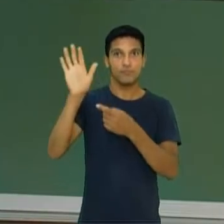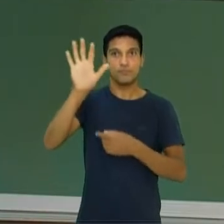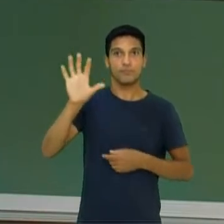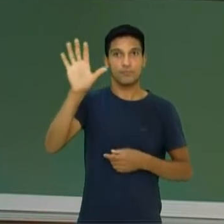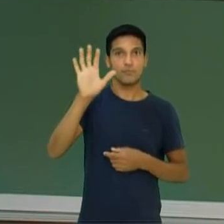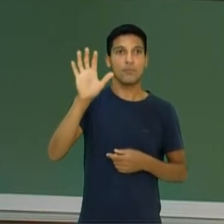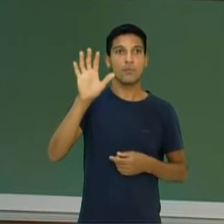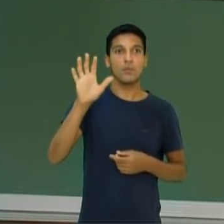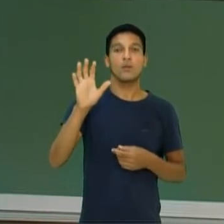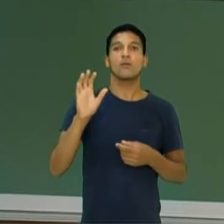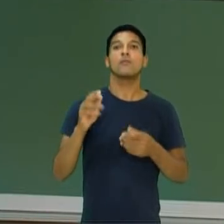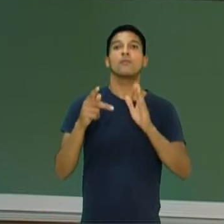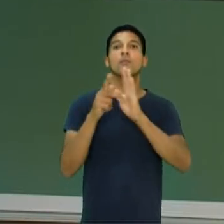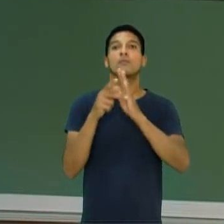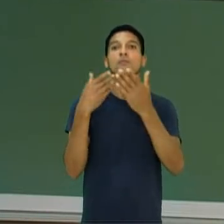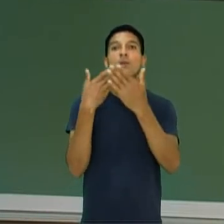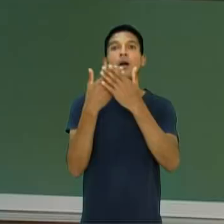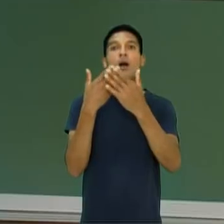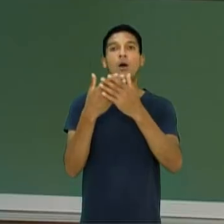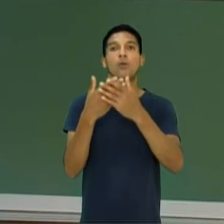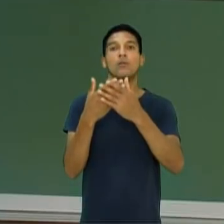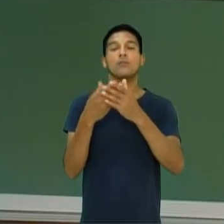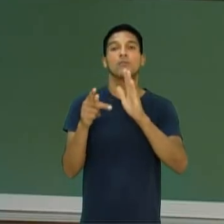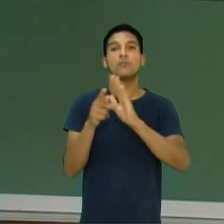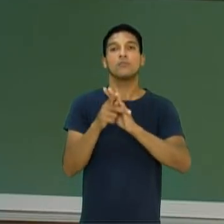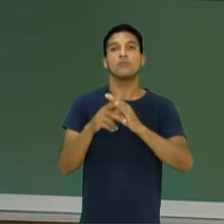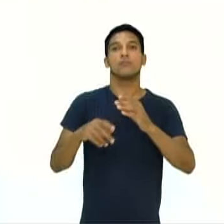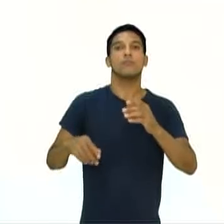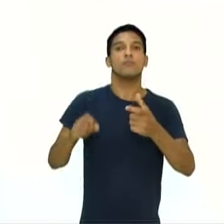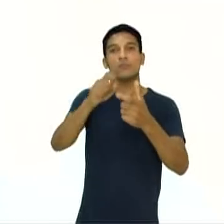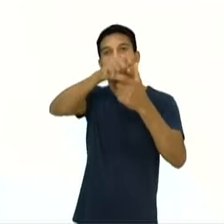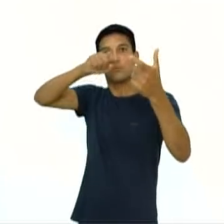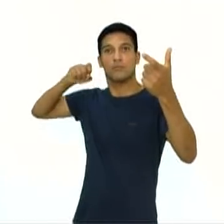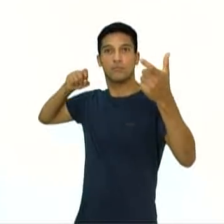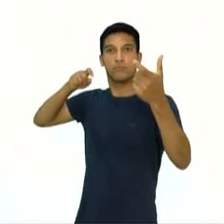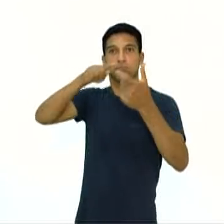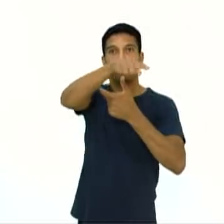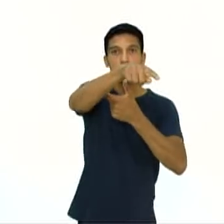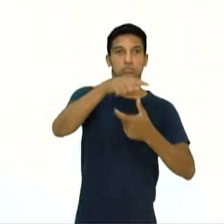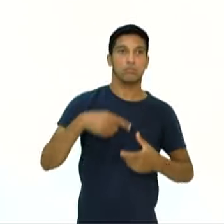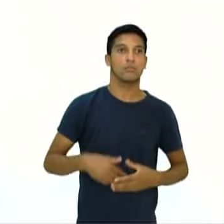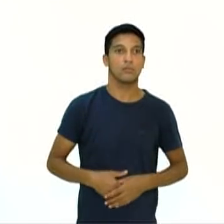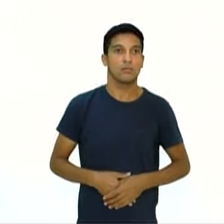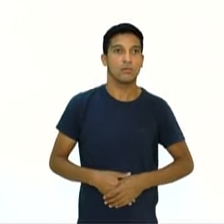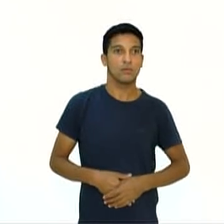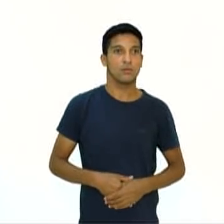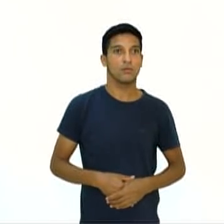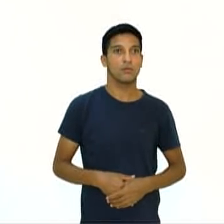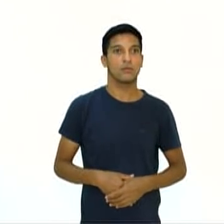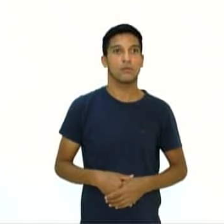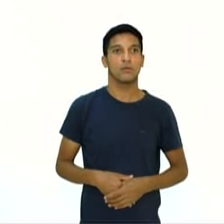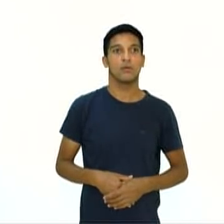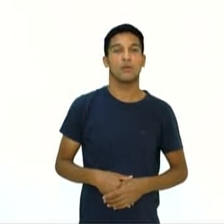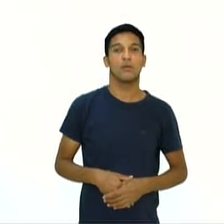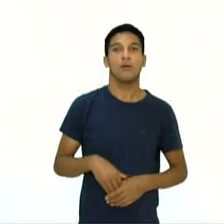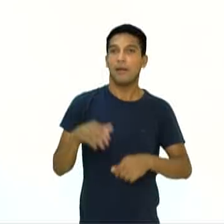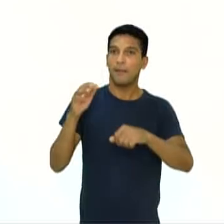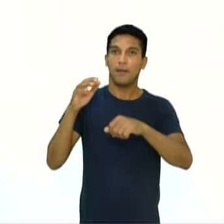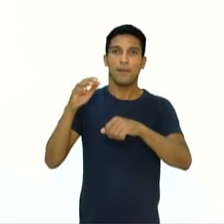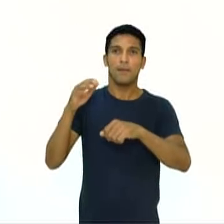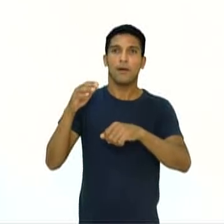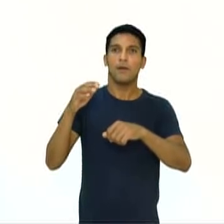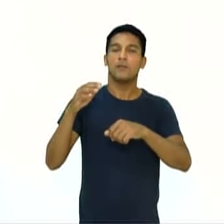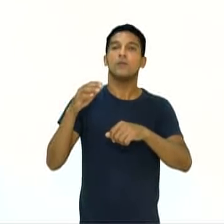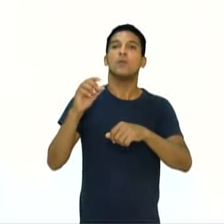nossa aula sobre o tiro com arco. Então vamos lá. O arco e flecha, assim como a roda, é considerado uma das maiores invenções